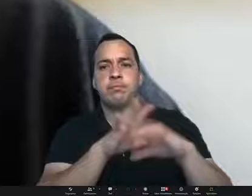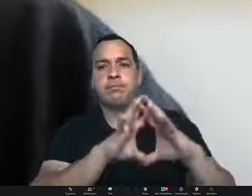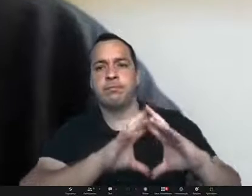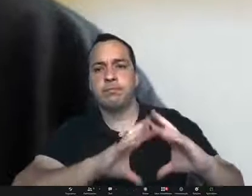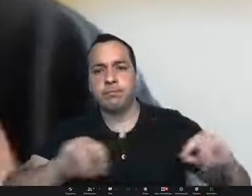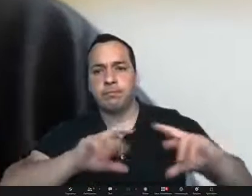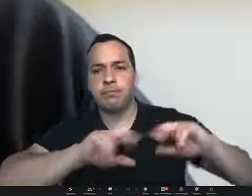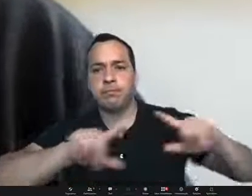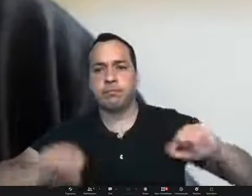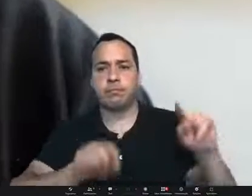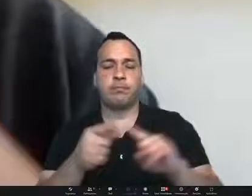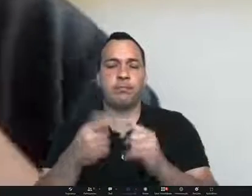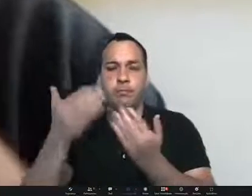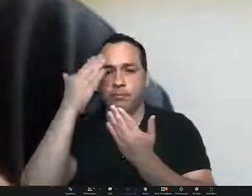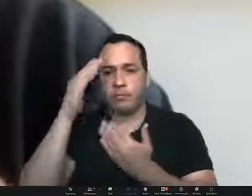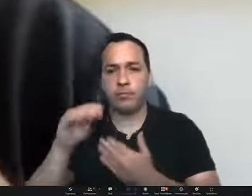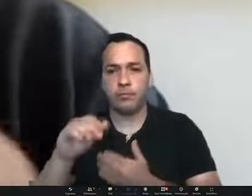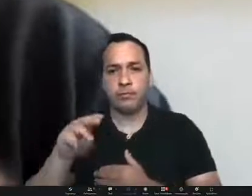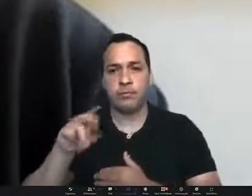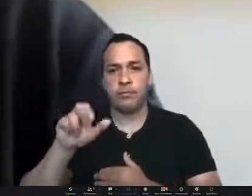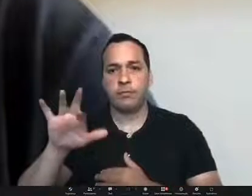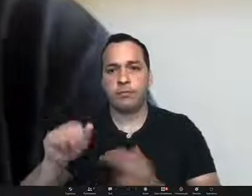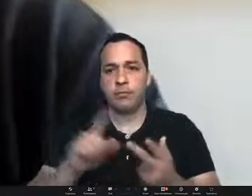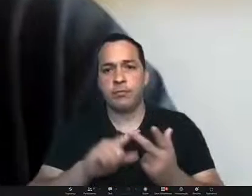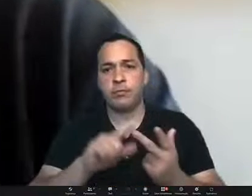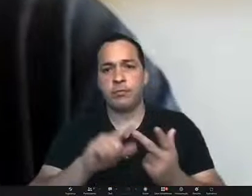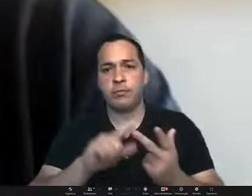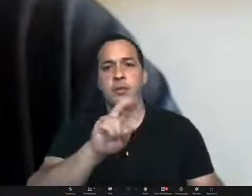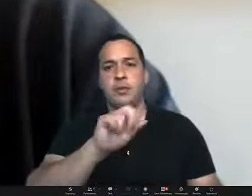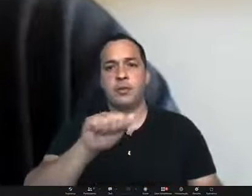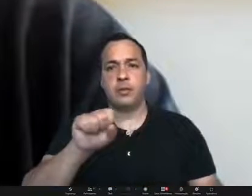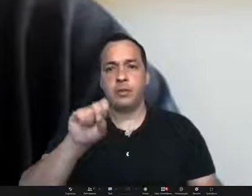agradecer a Maria Fernanda, a Suassuna, ao Eduardo pelo convite.